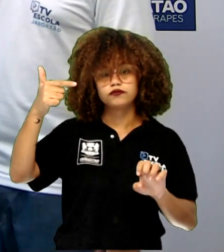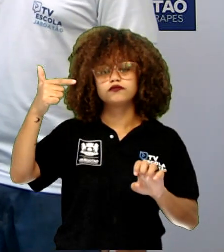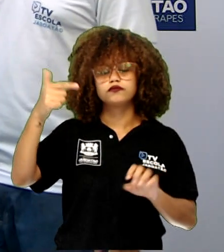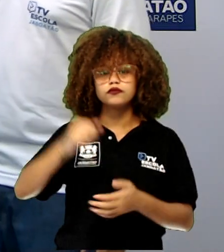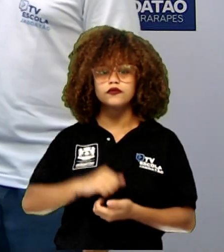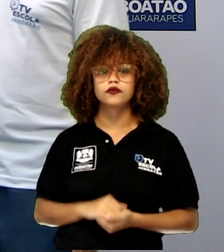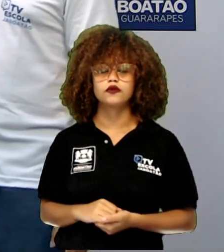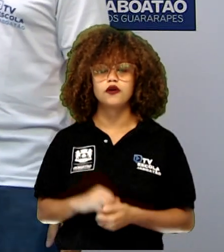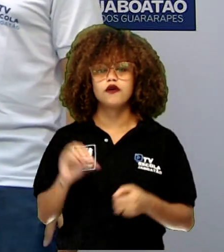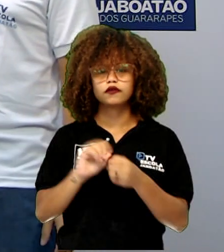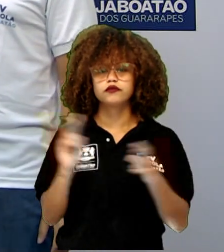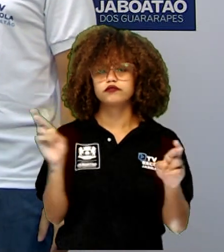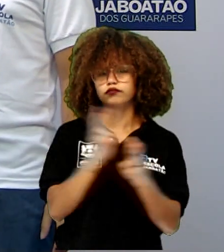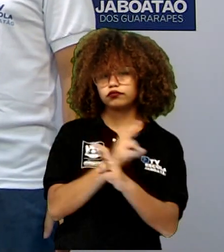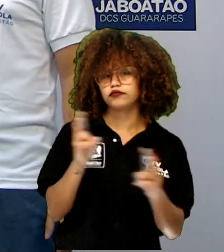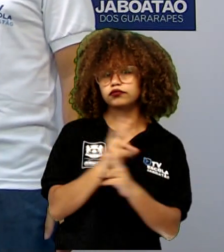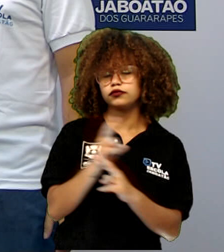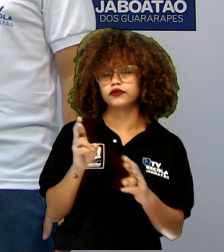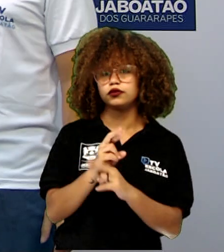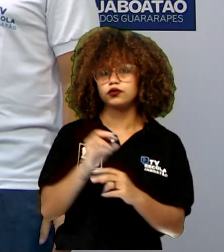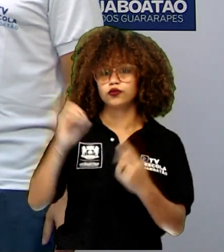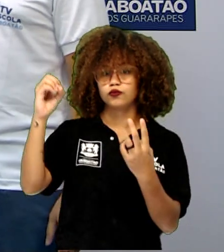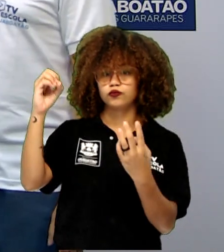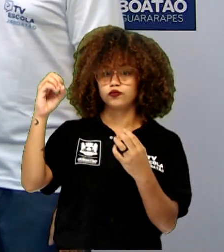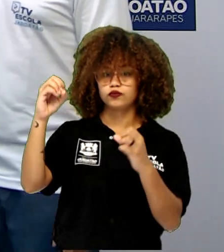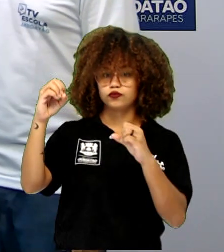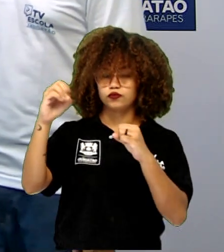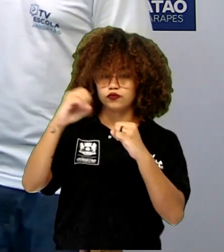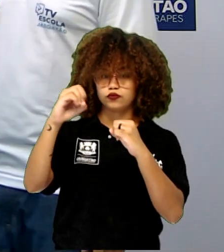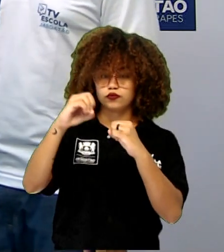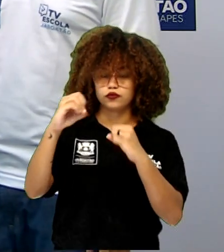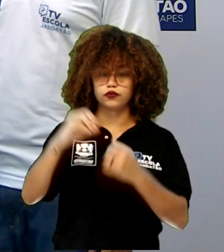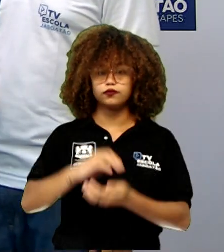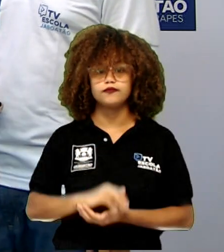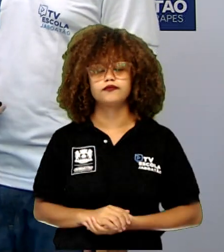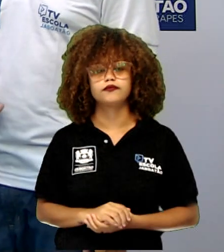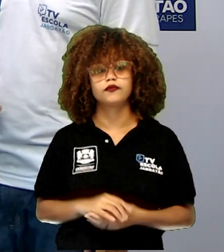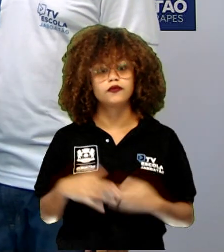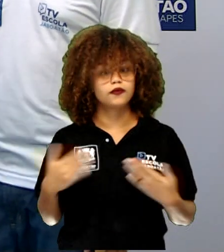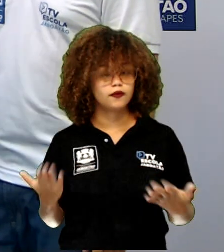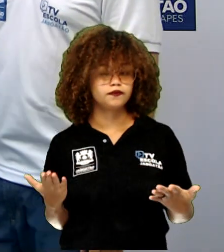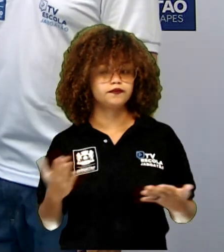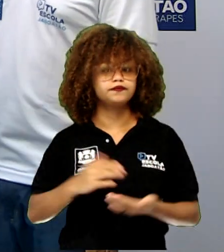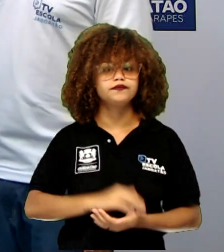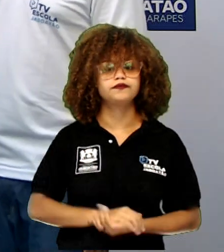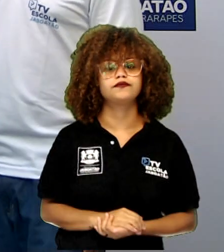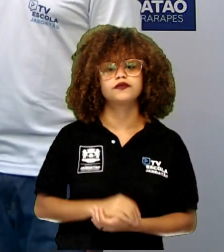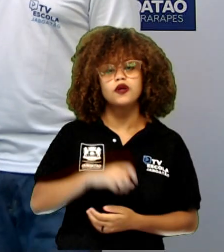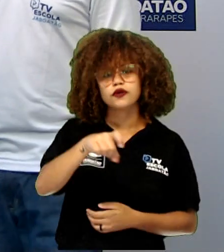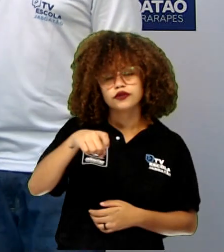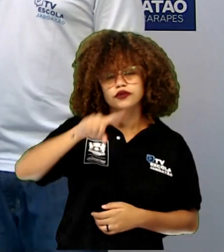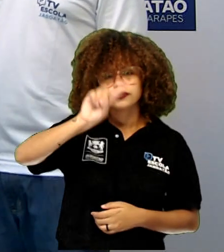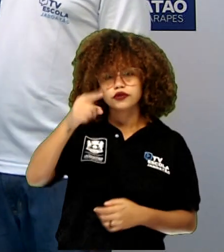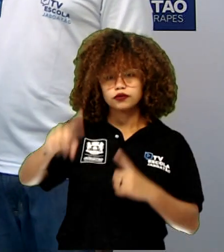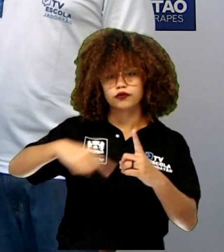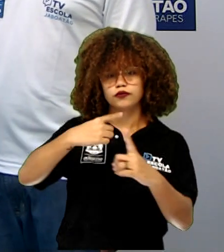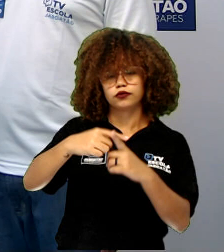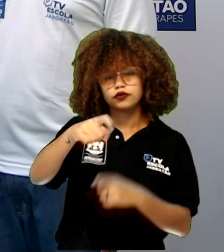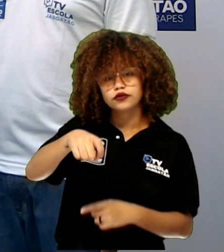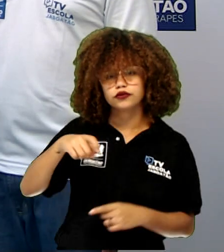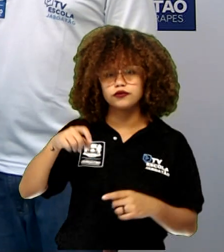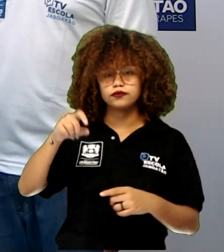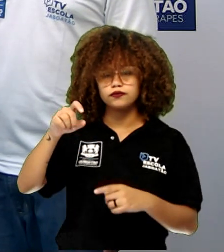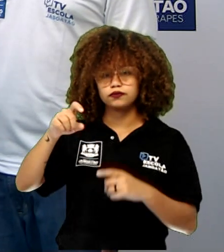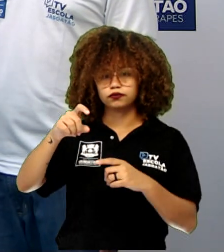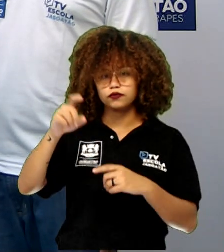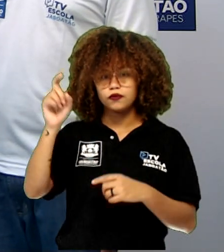fazendo assim uma relação com seus coeficientes ou seja Oi Sheilinha marches Du